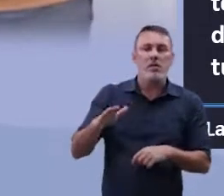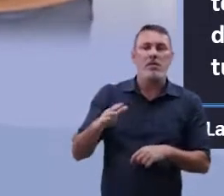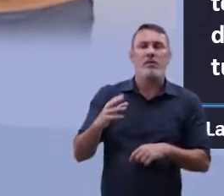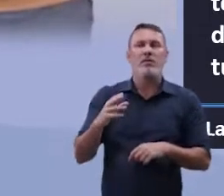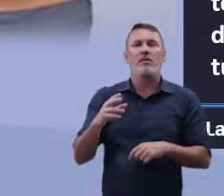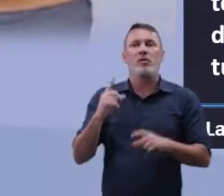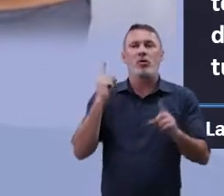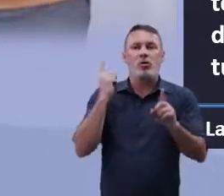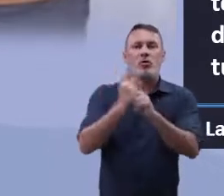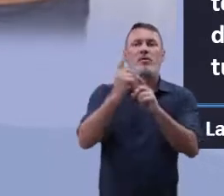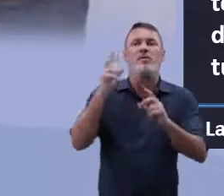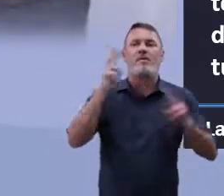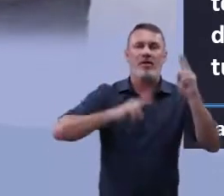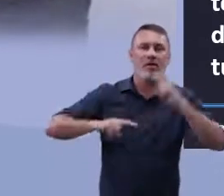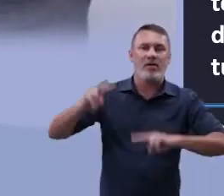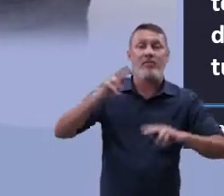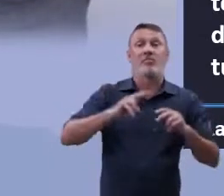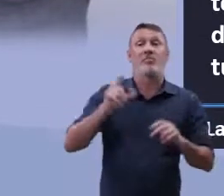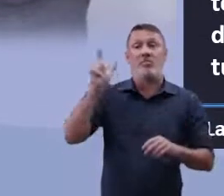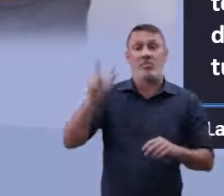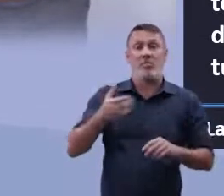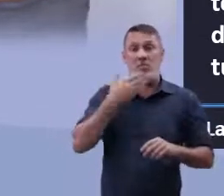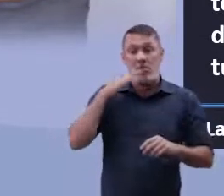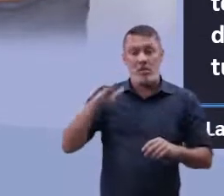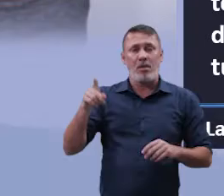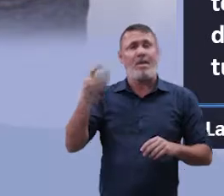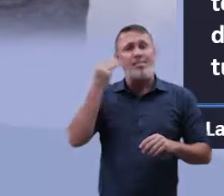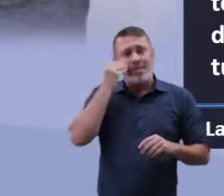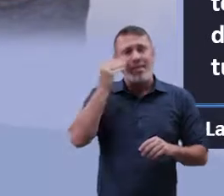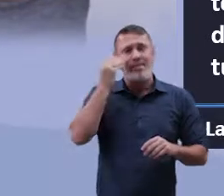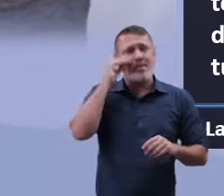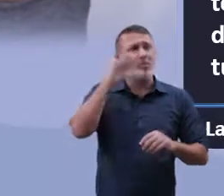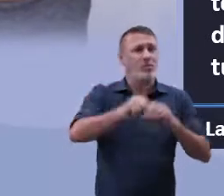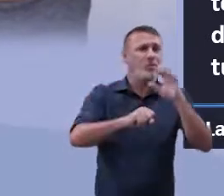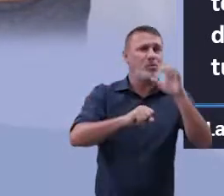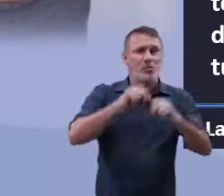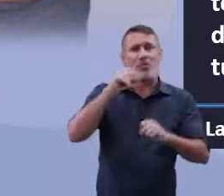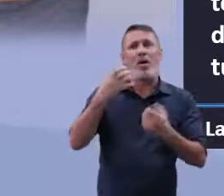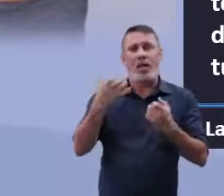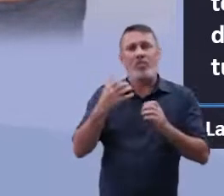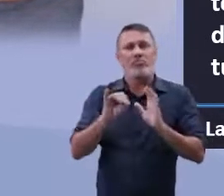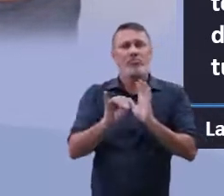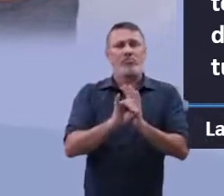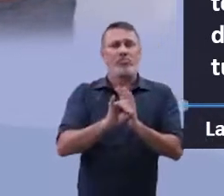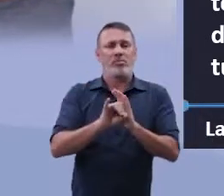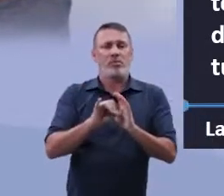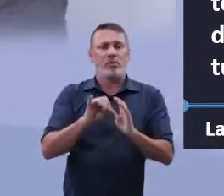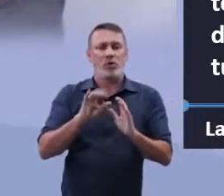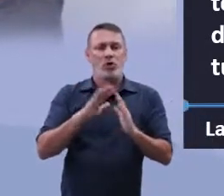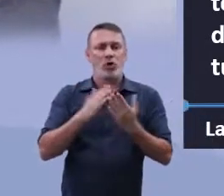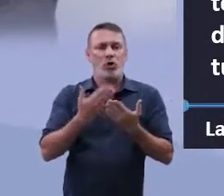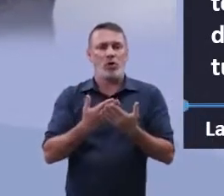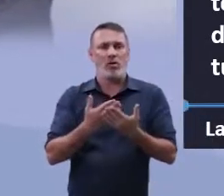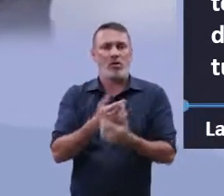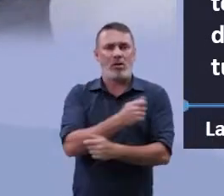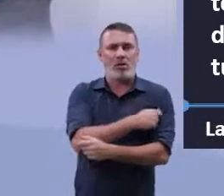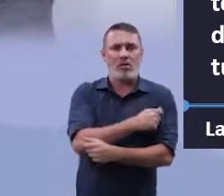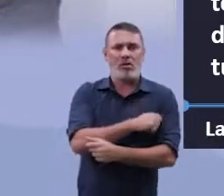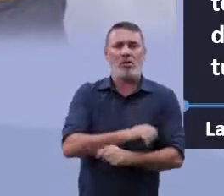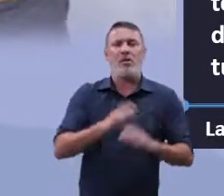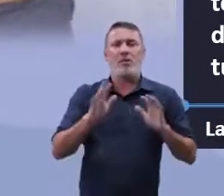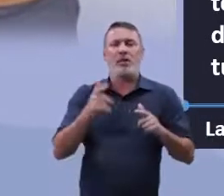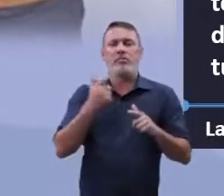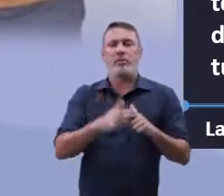o protagonista tenta de todas as formas alcançar uma identidade estudantil. Entretanto, todos